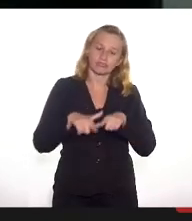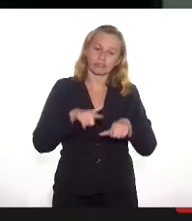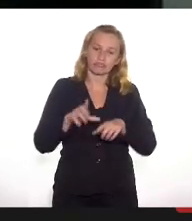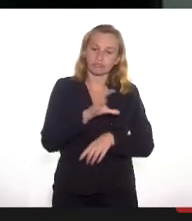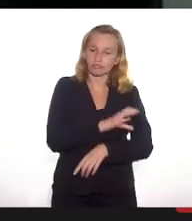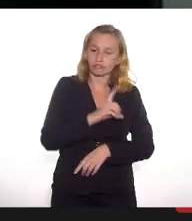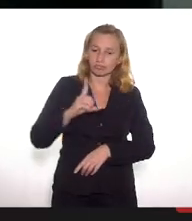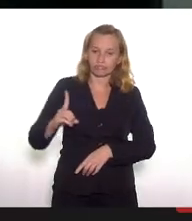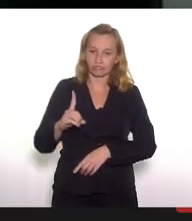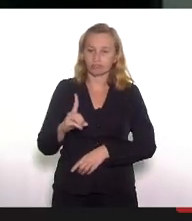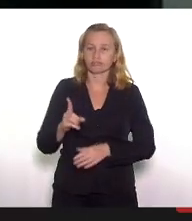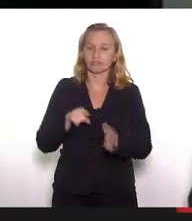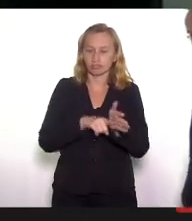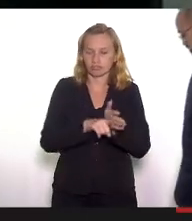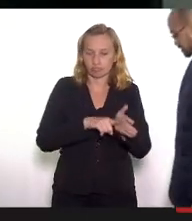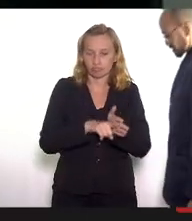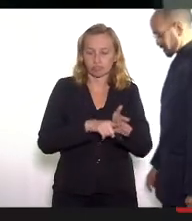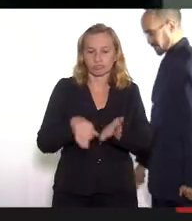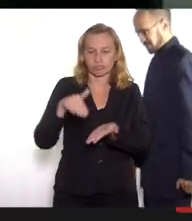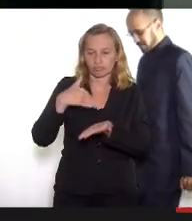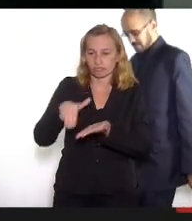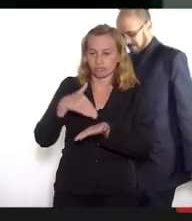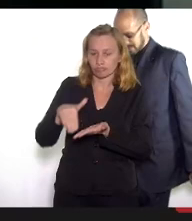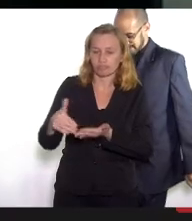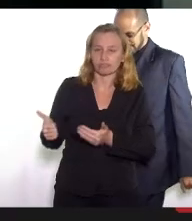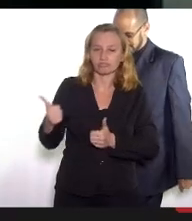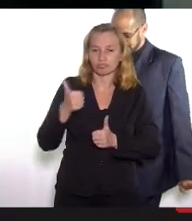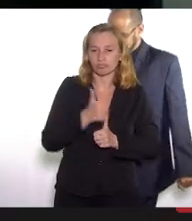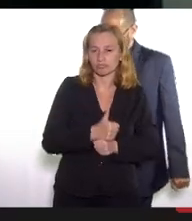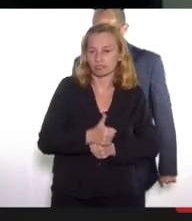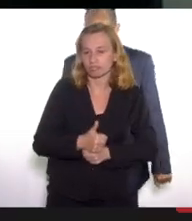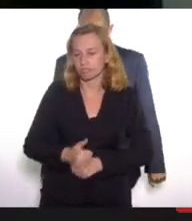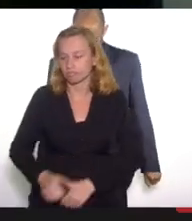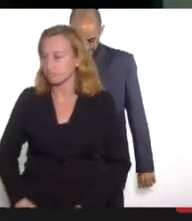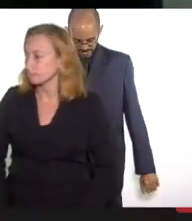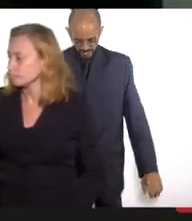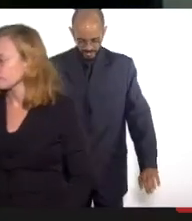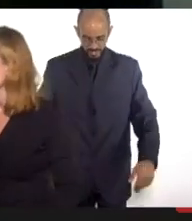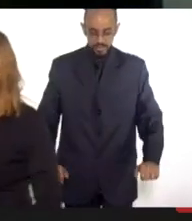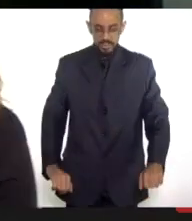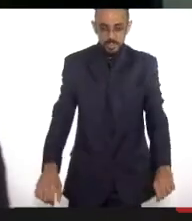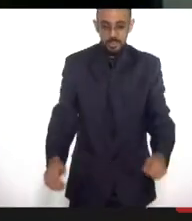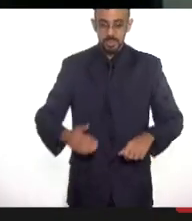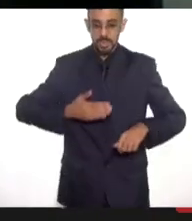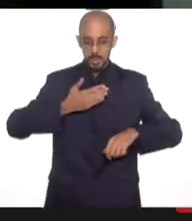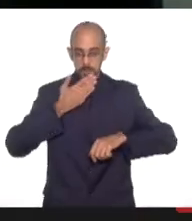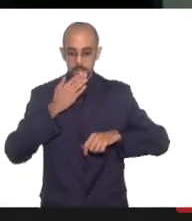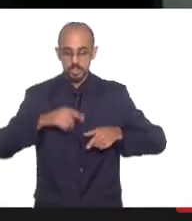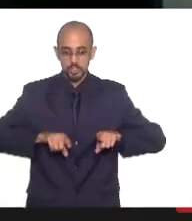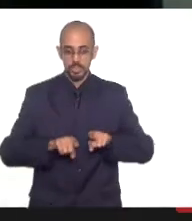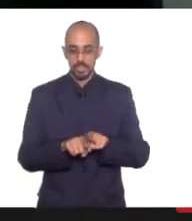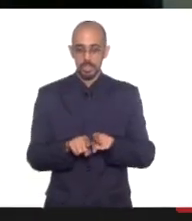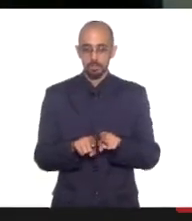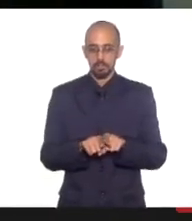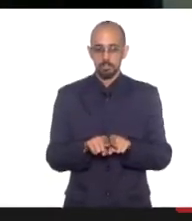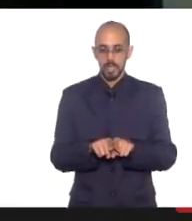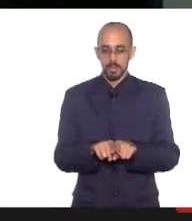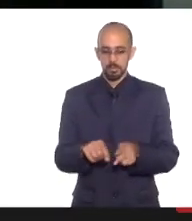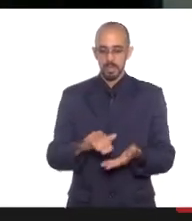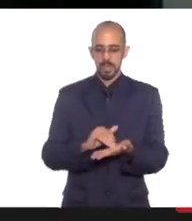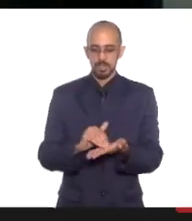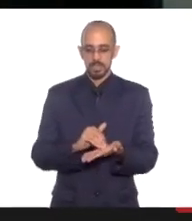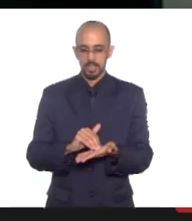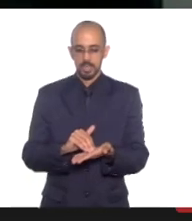coordenação de fiscalização da secretaria e pedir também né para que a secretaria